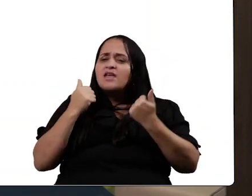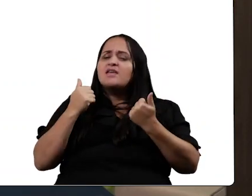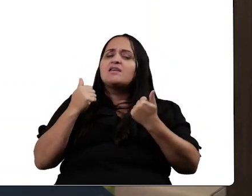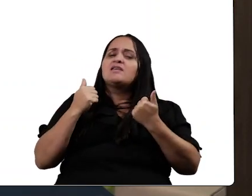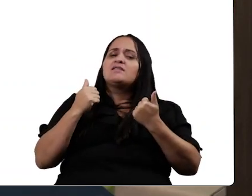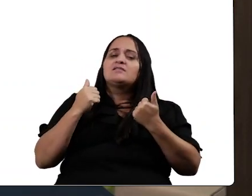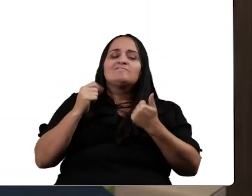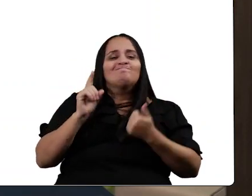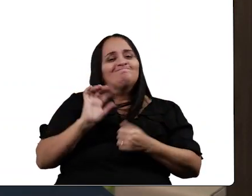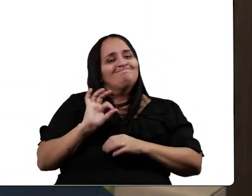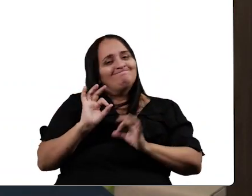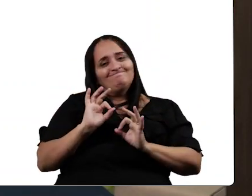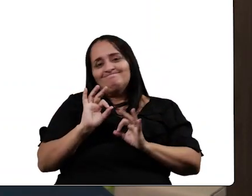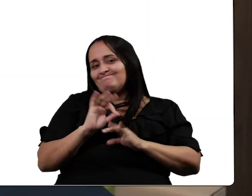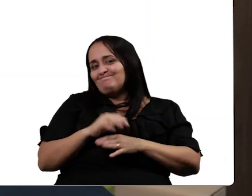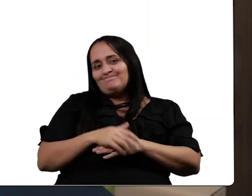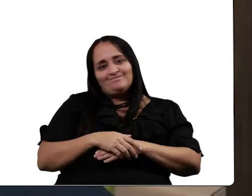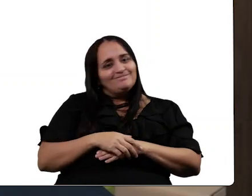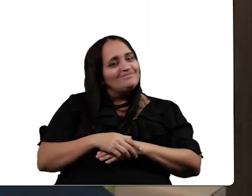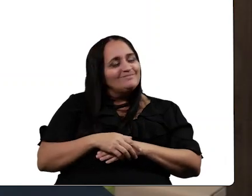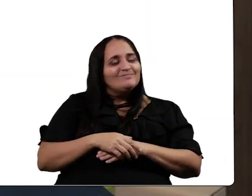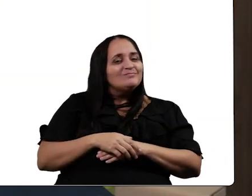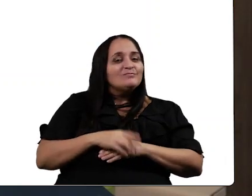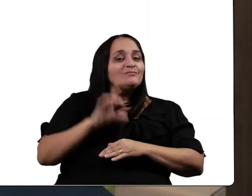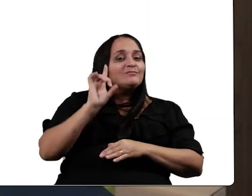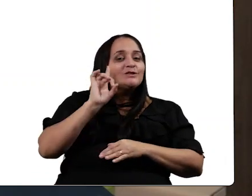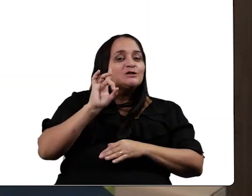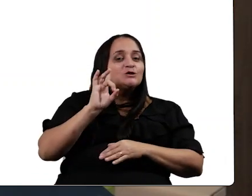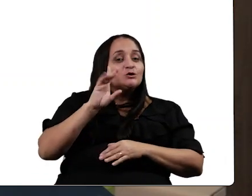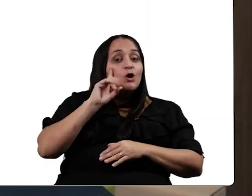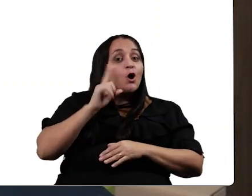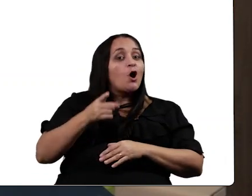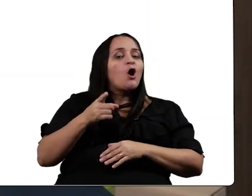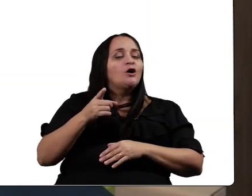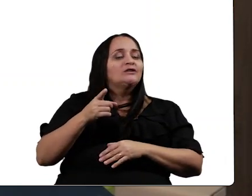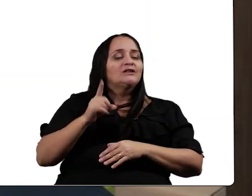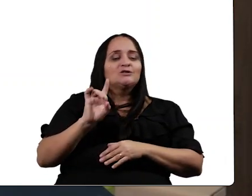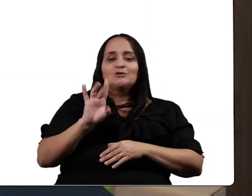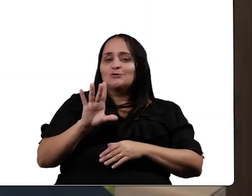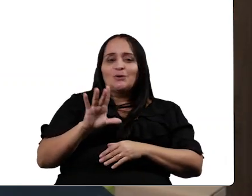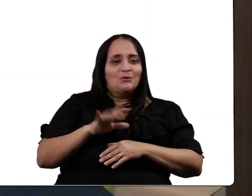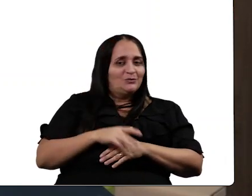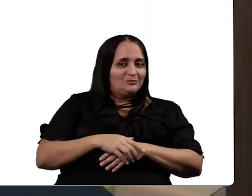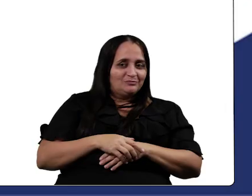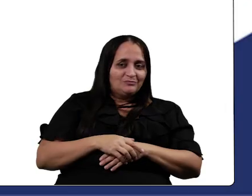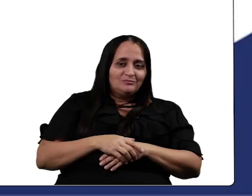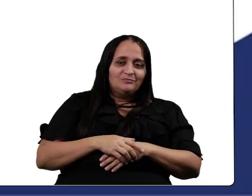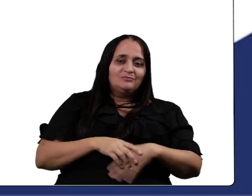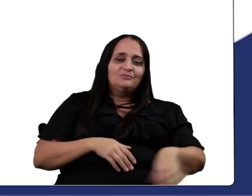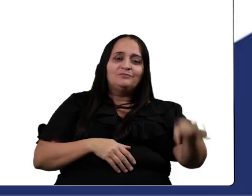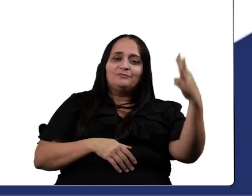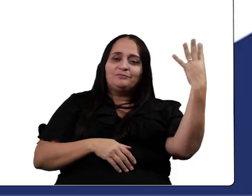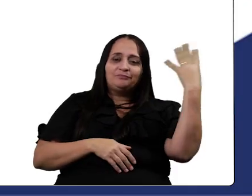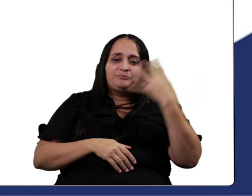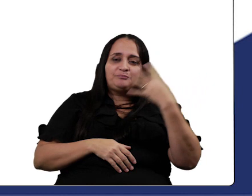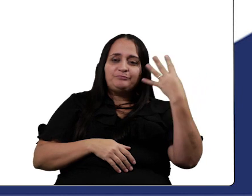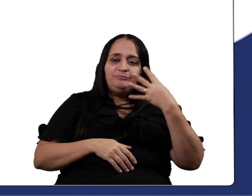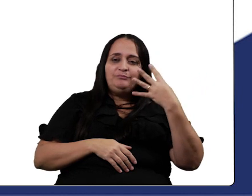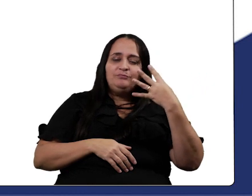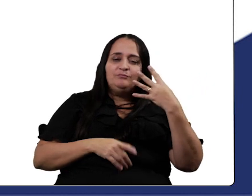Olá, caro colega, caro consumidor. Ele não falava nada disso, só dava a ordem. Número